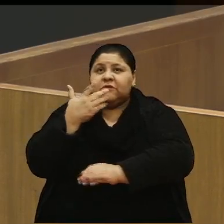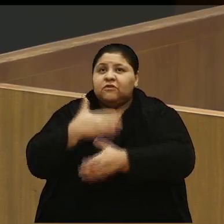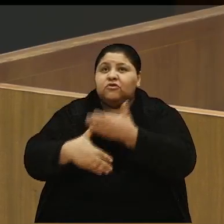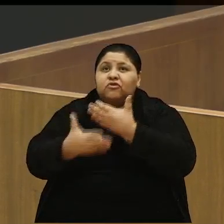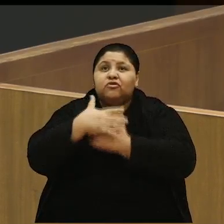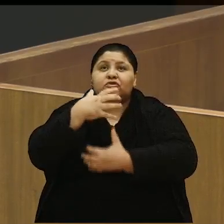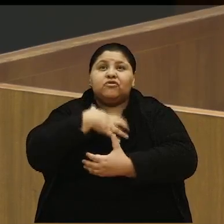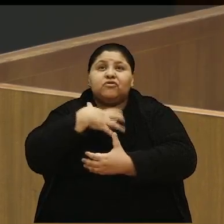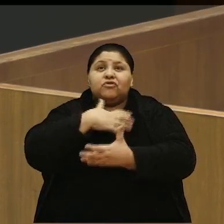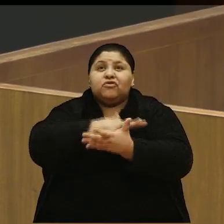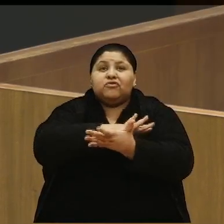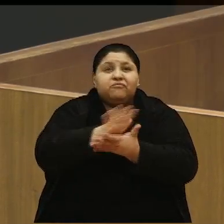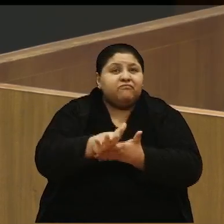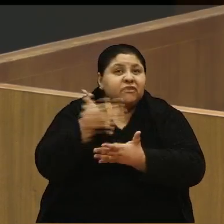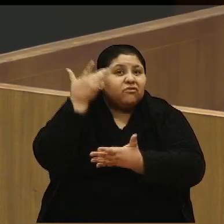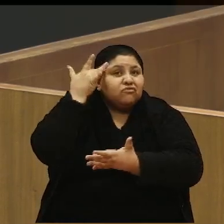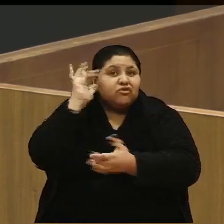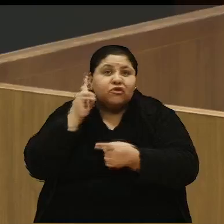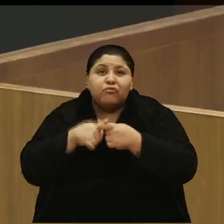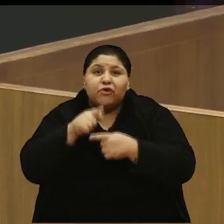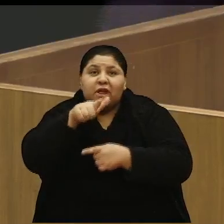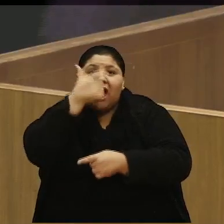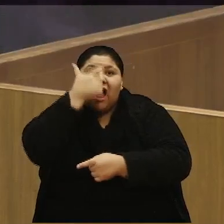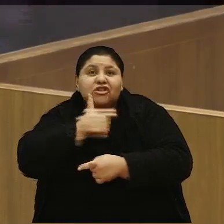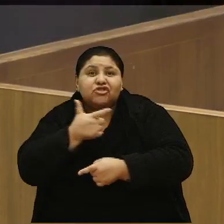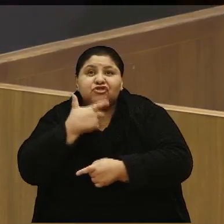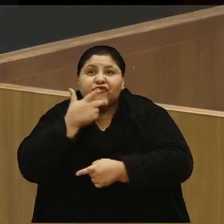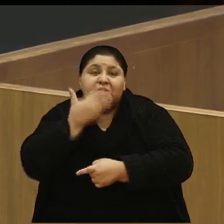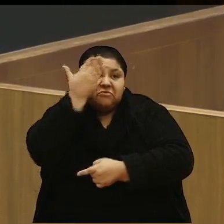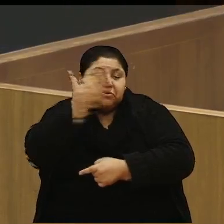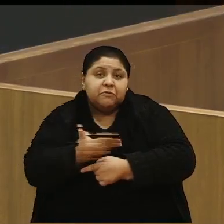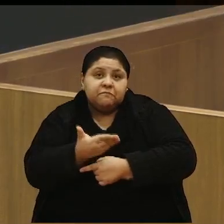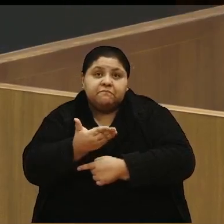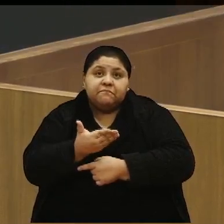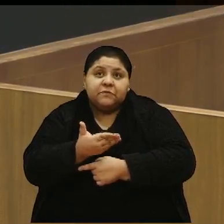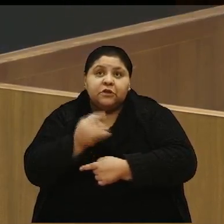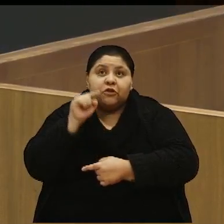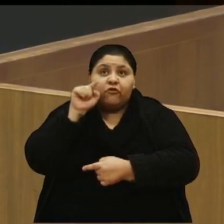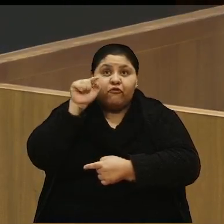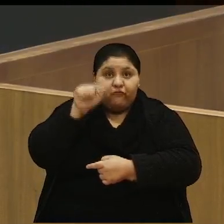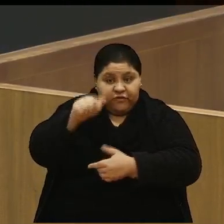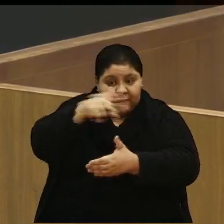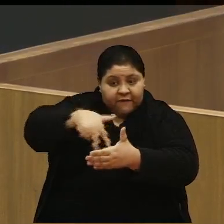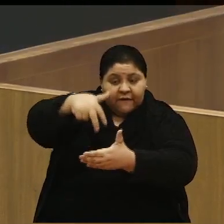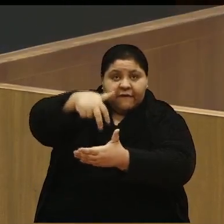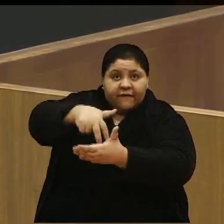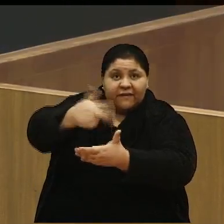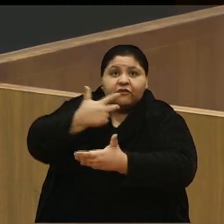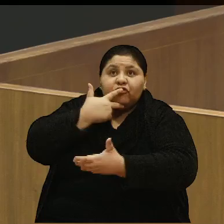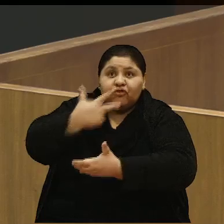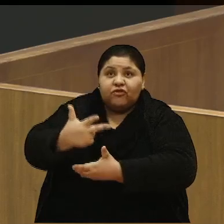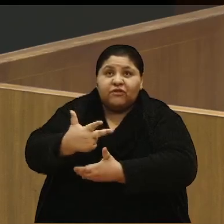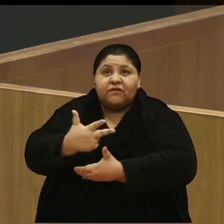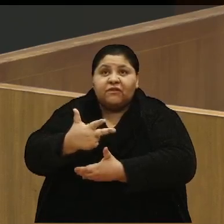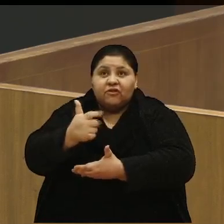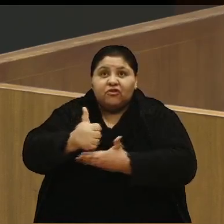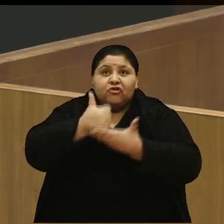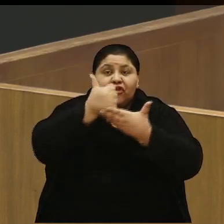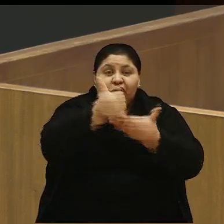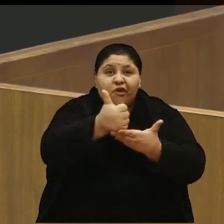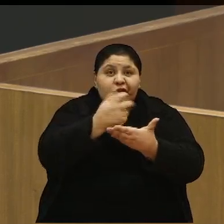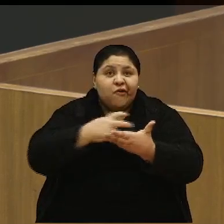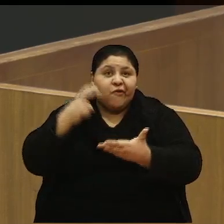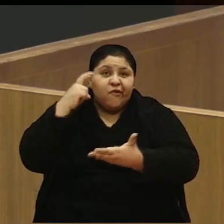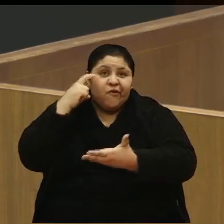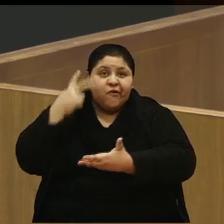de preconceito, eu não sei porque novamente o senhor acha que eu estou falando sobre o senhor. Você vem aqui nessa tribuna falar e corroborar com o discurso do vereador